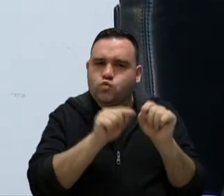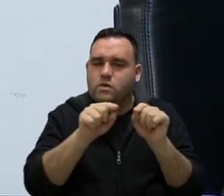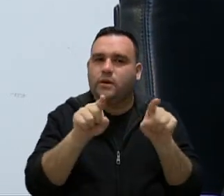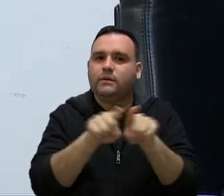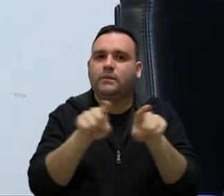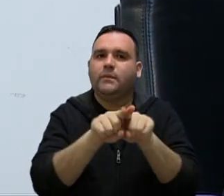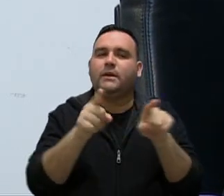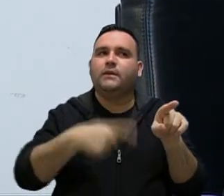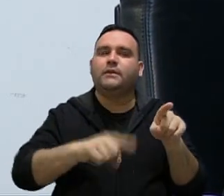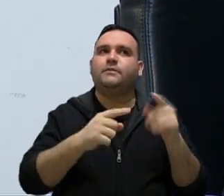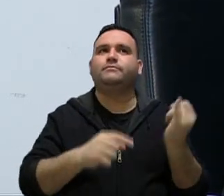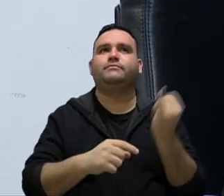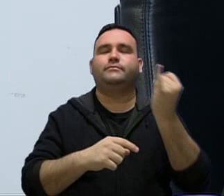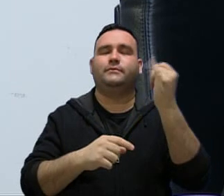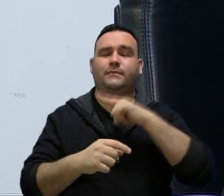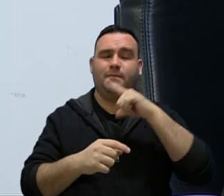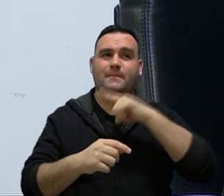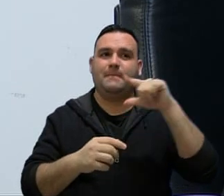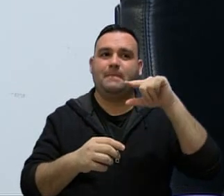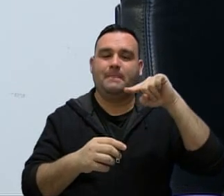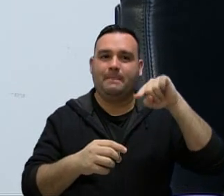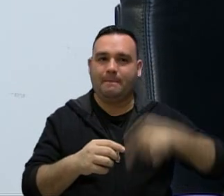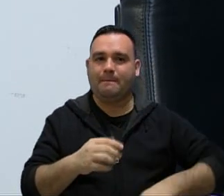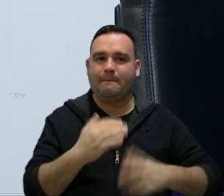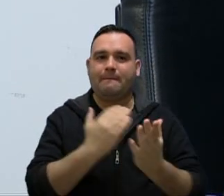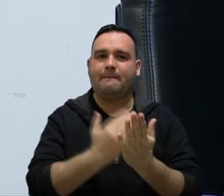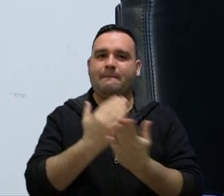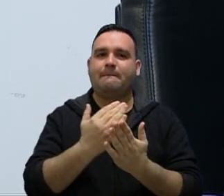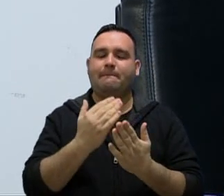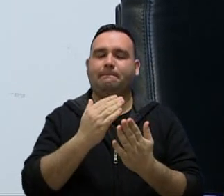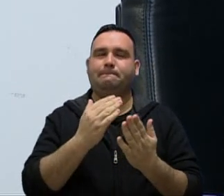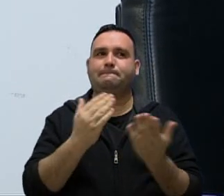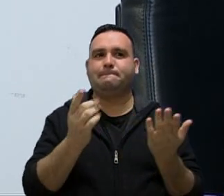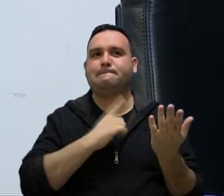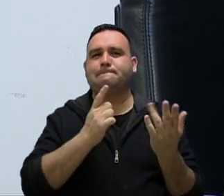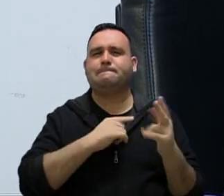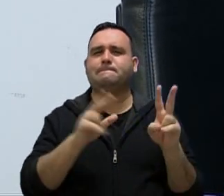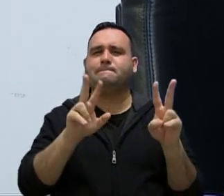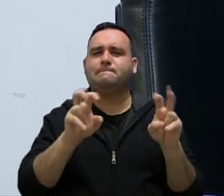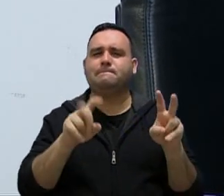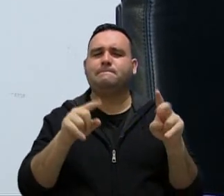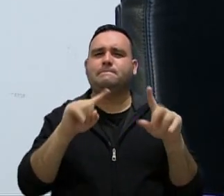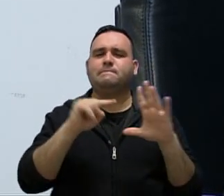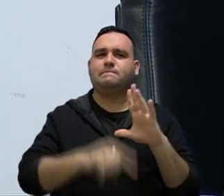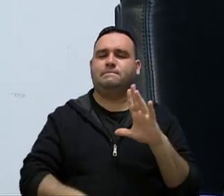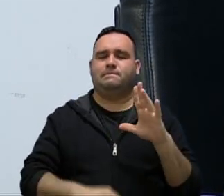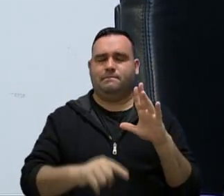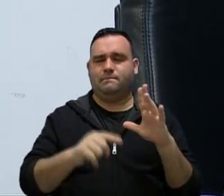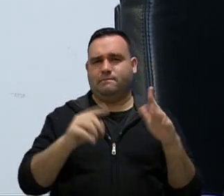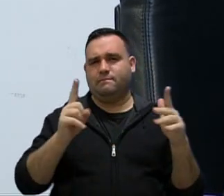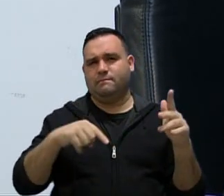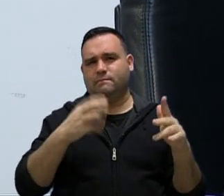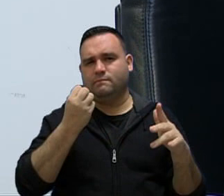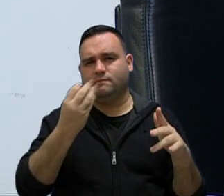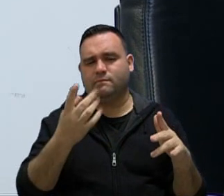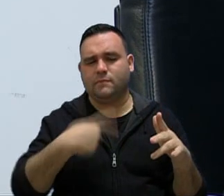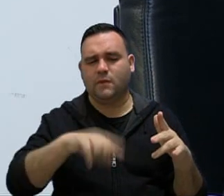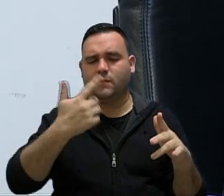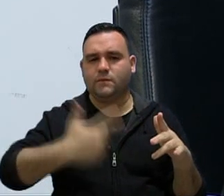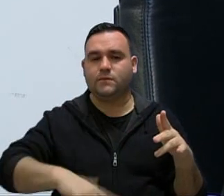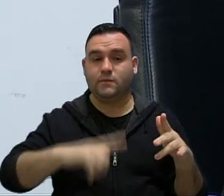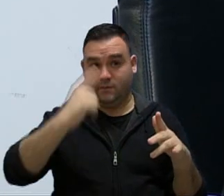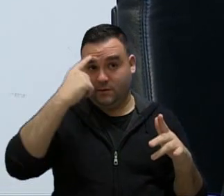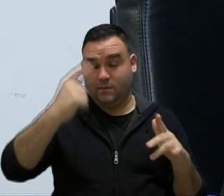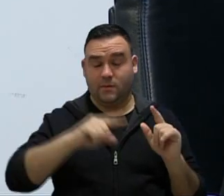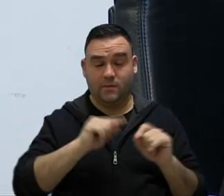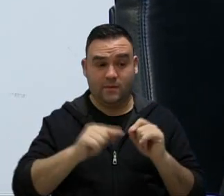de se aprofundar a importância de se aprofundar nessa nessa nessa coisa complexa né é mais